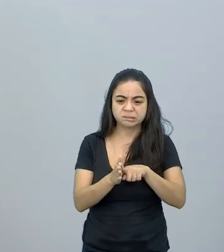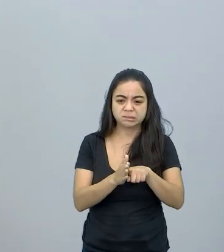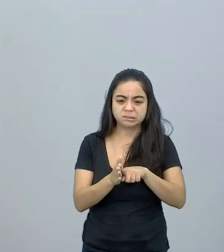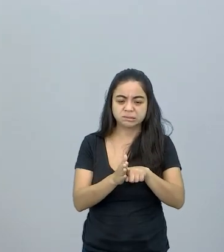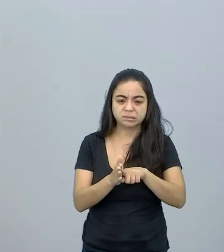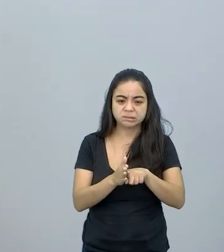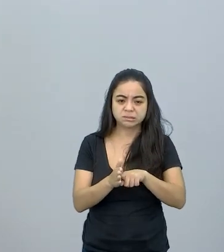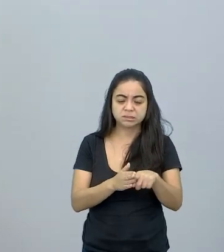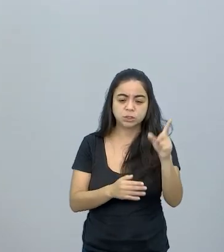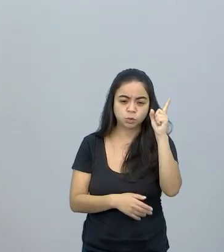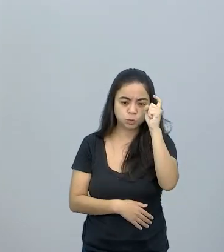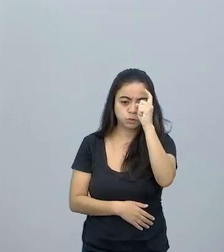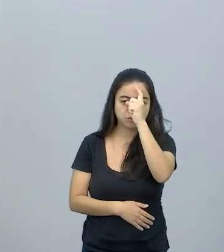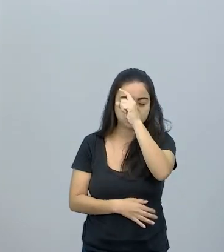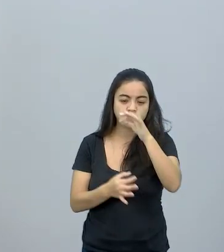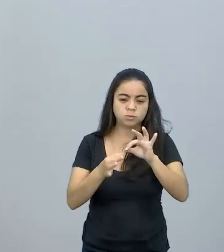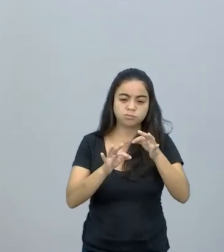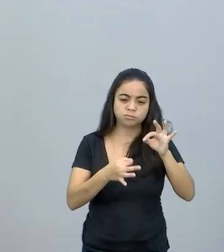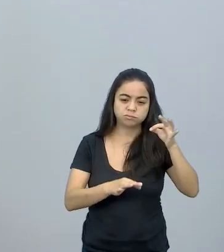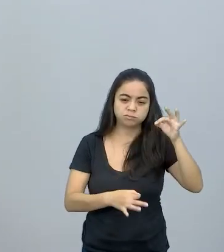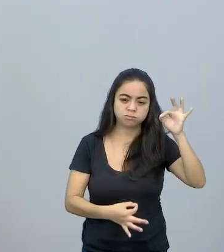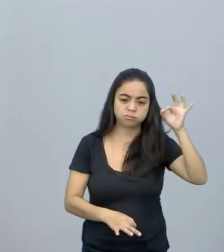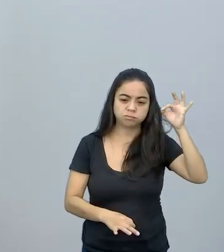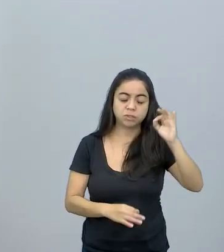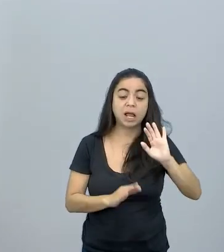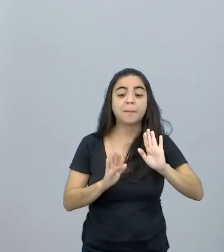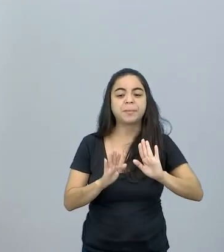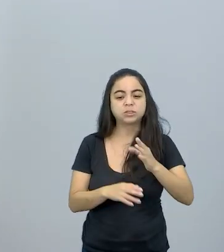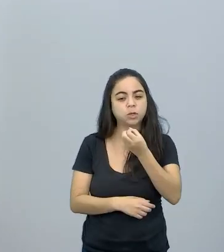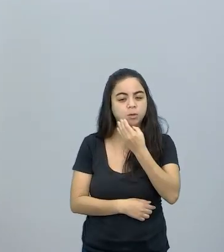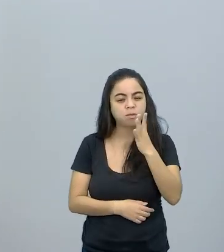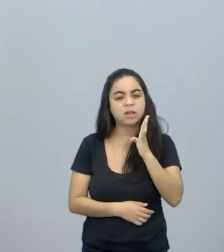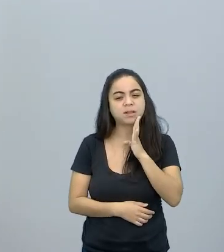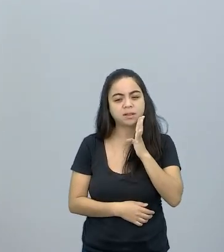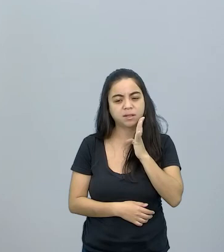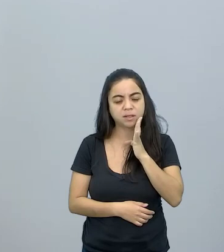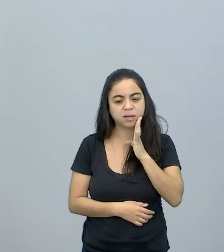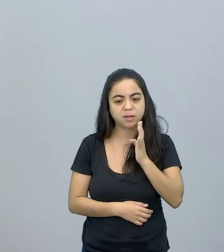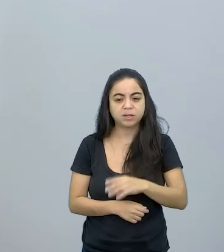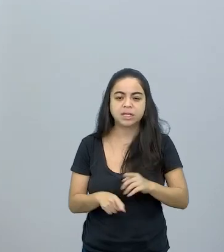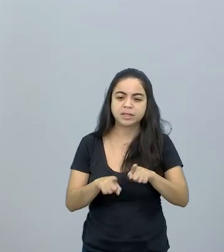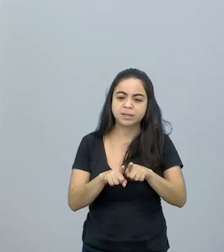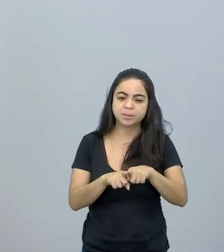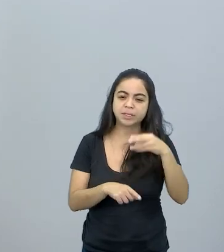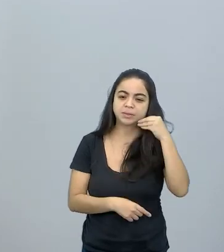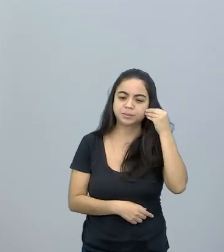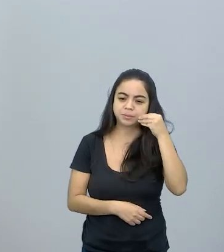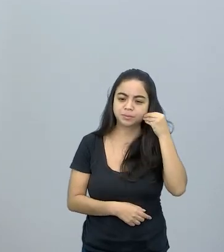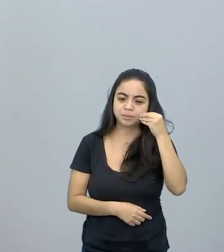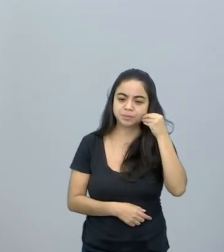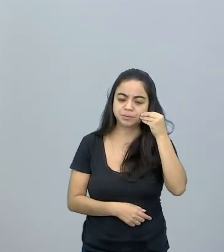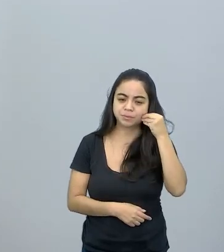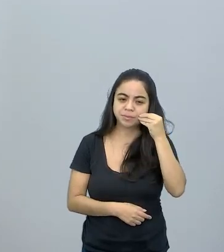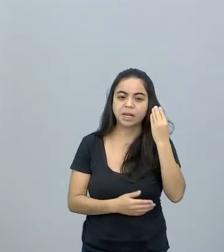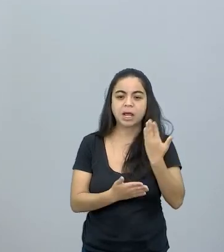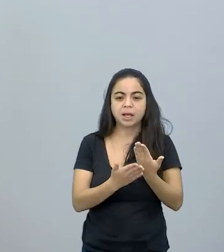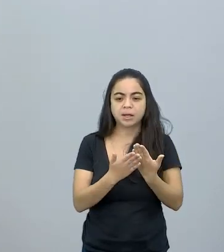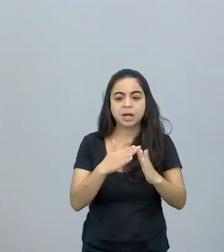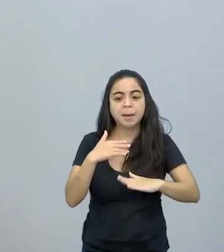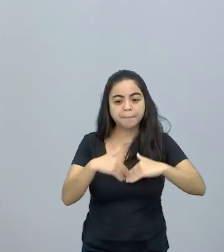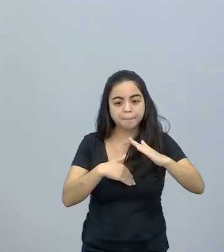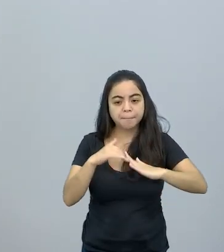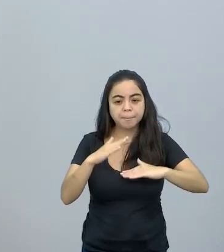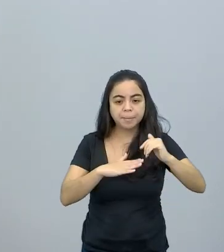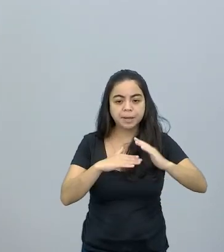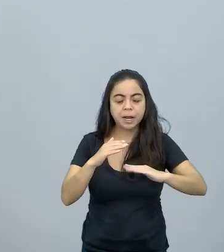árduo, é um processo longo, mas que vale muito a pena a gente até experimentar isso na nossa prática